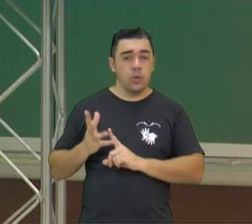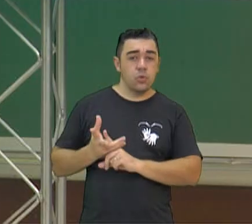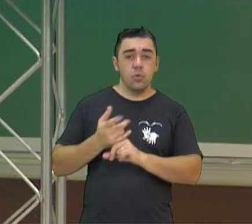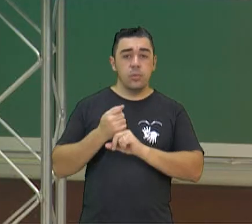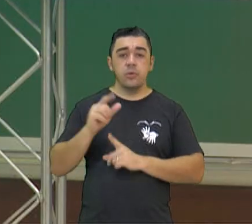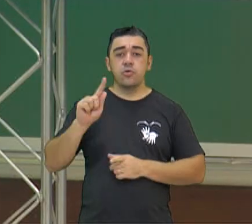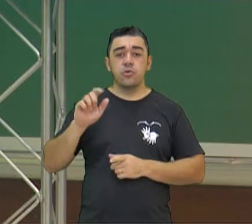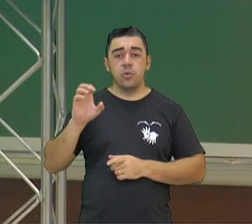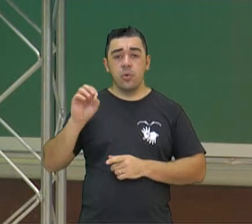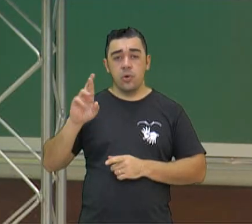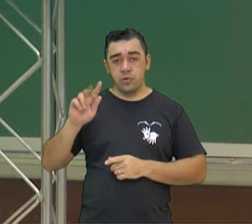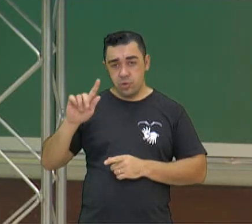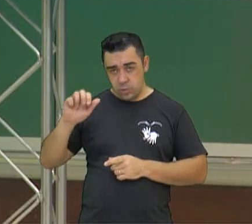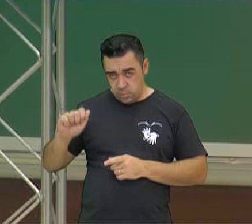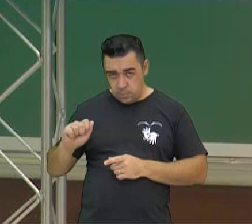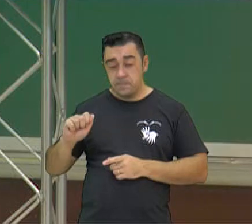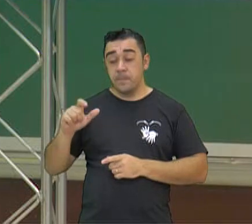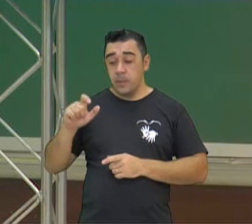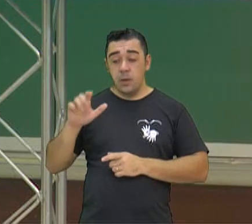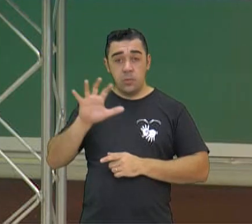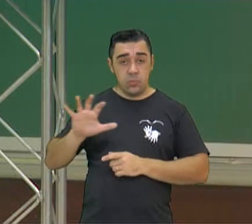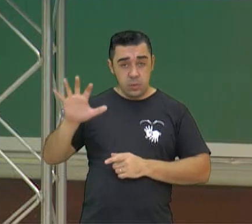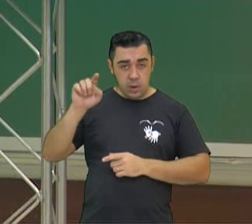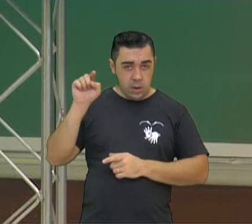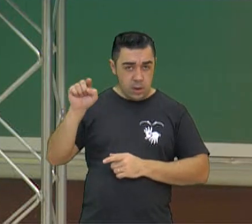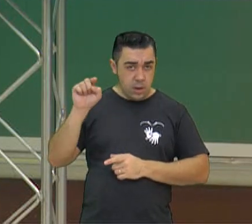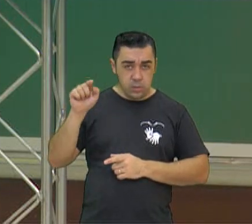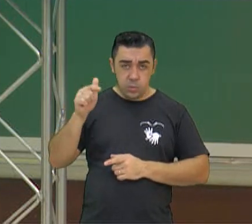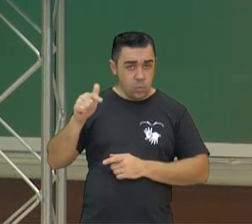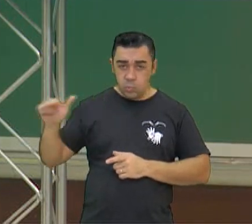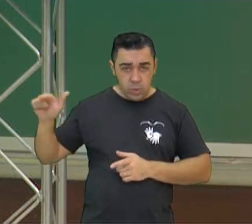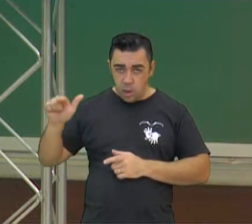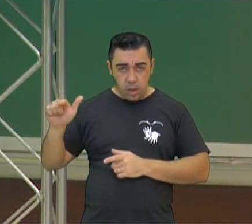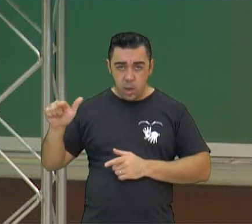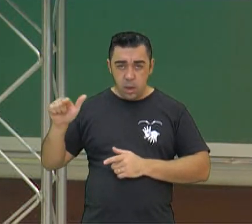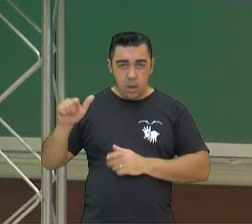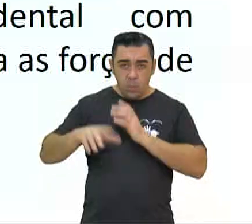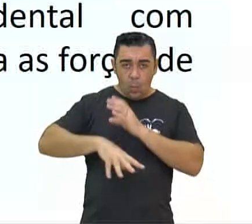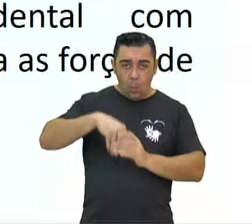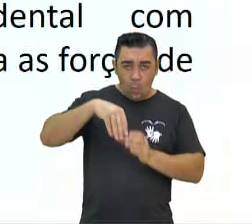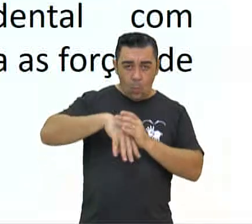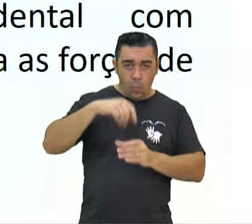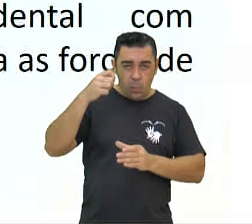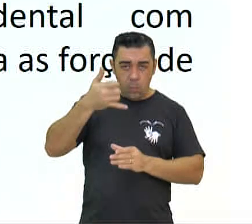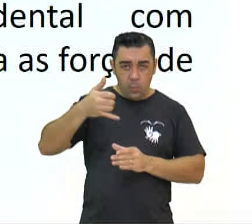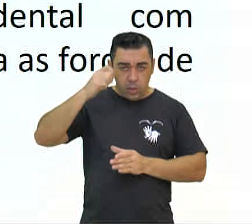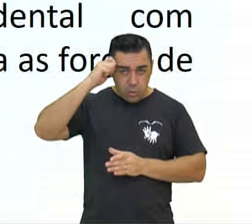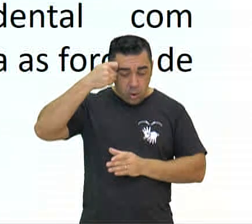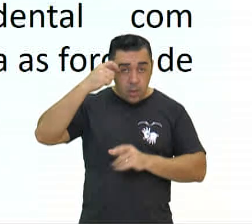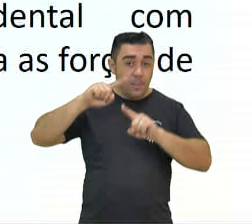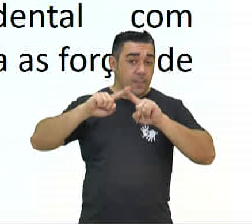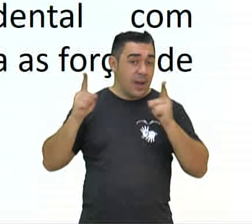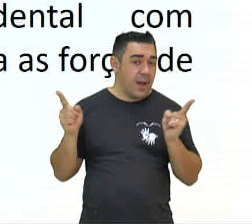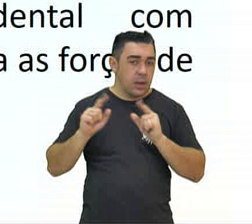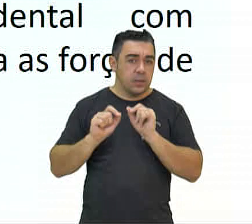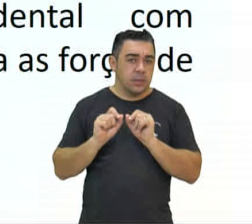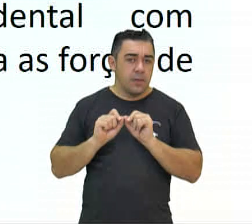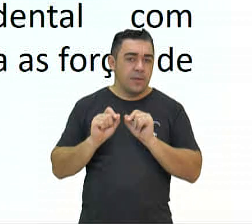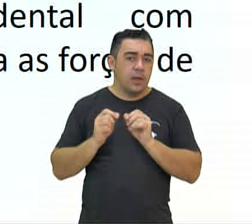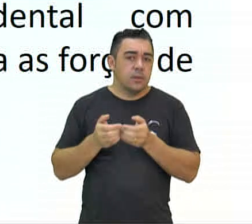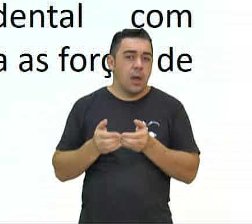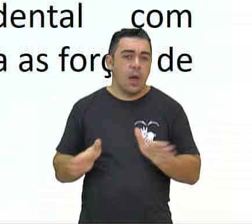Geórgia. Apesar do território da Geórgia não possuir grandes reservas de petróleo e gás natural, ele abre importantes